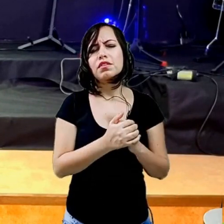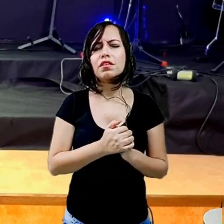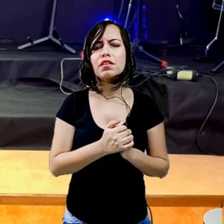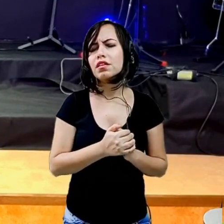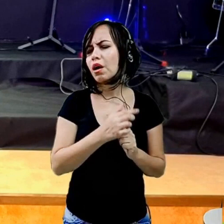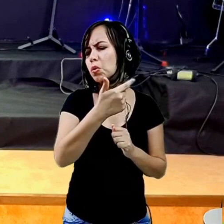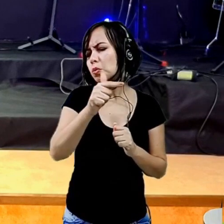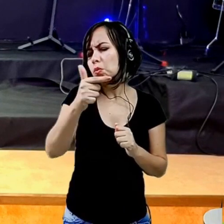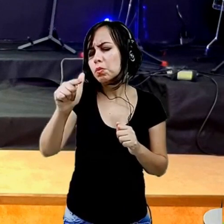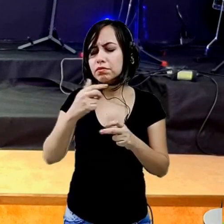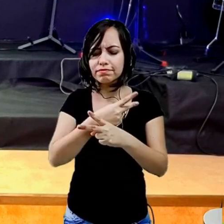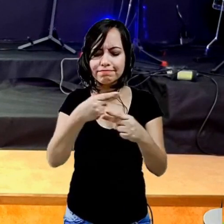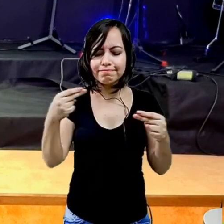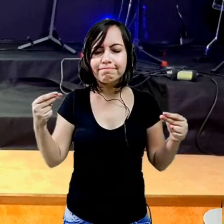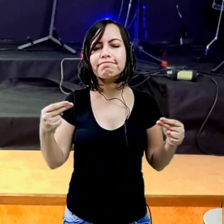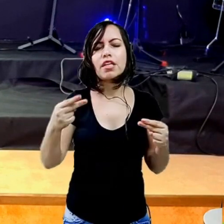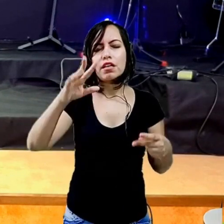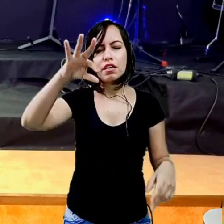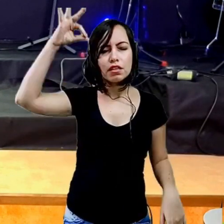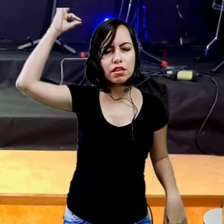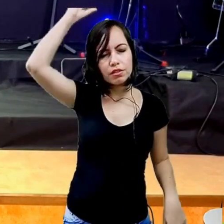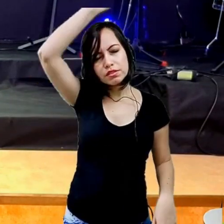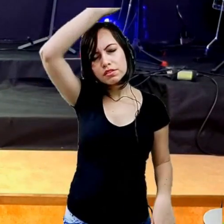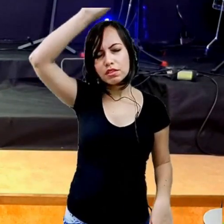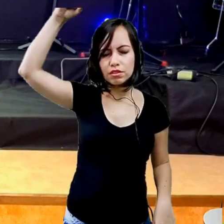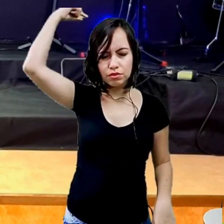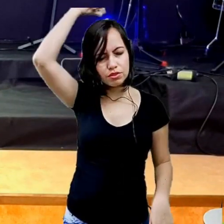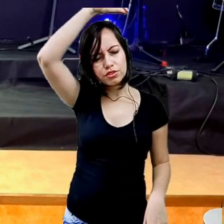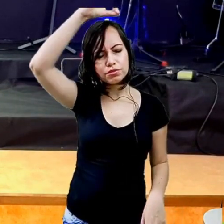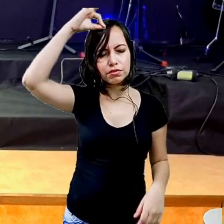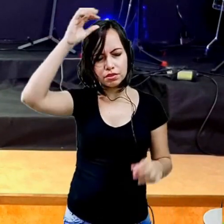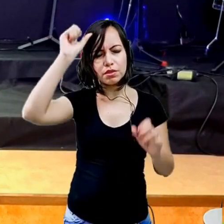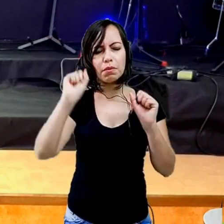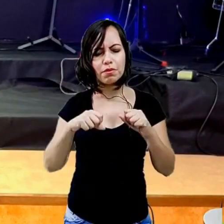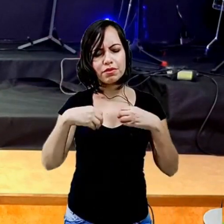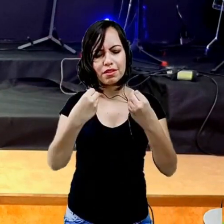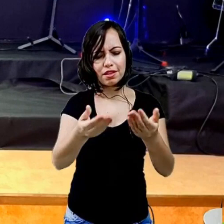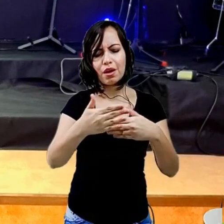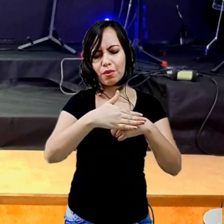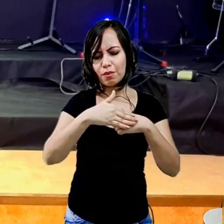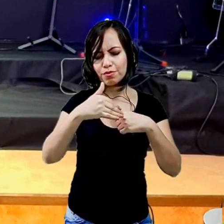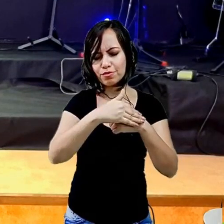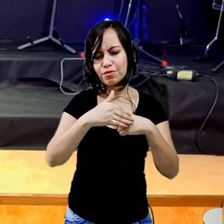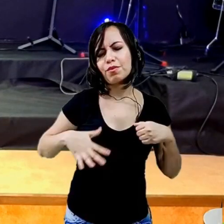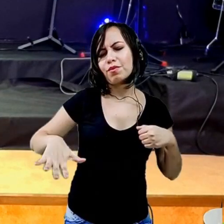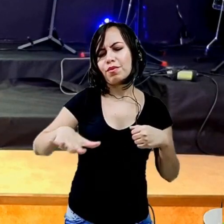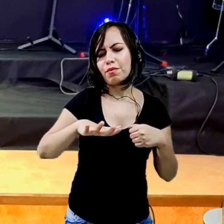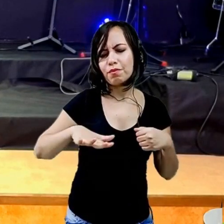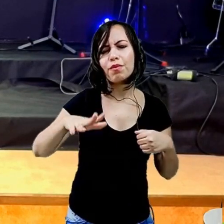outras coisas. Senhor, que o teu Santo Espírito esteja consolando o teu povo, consolando as famílias da tua